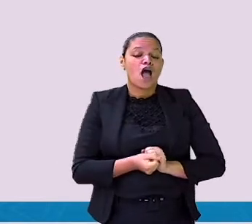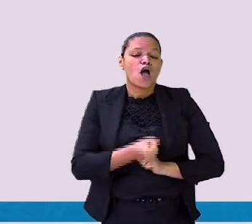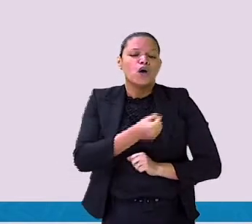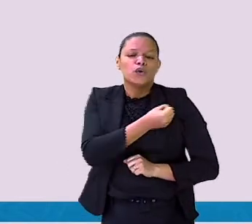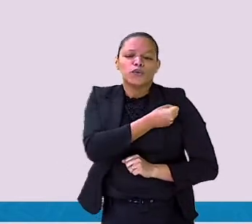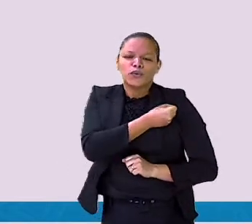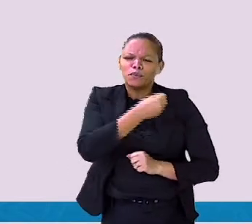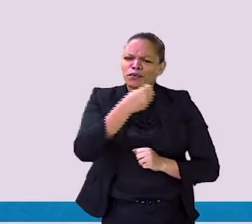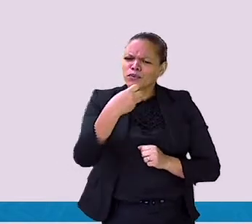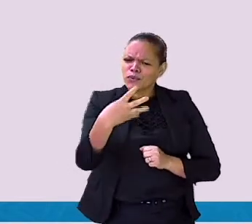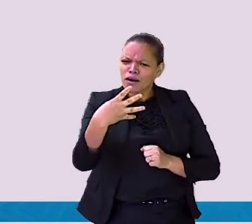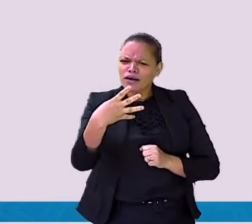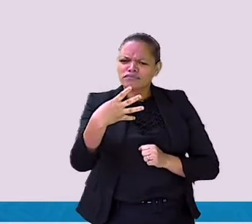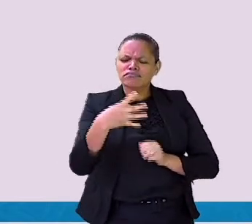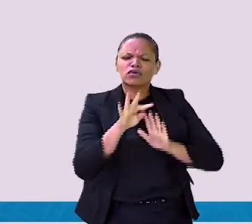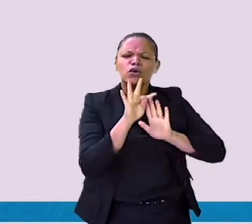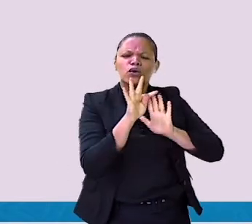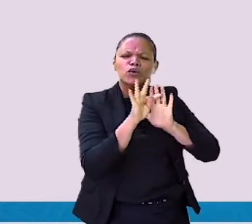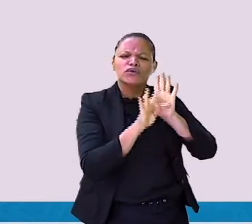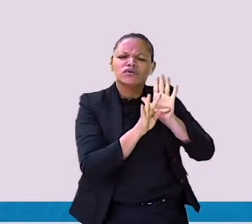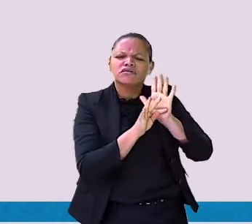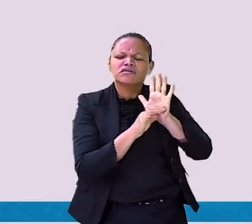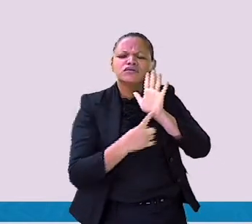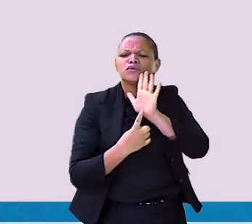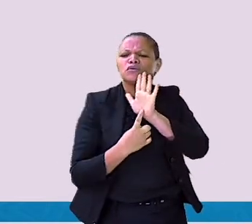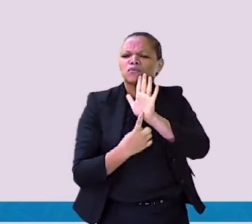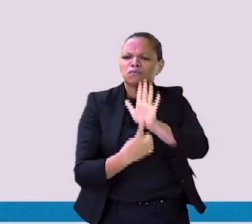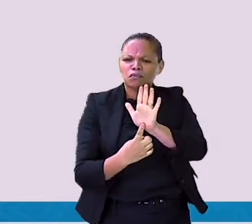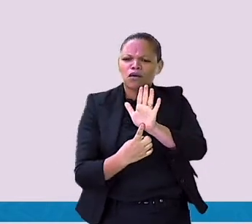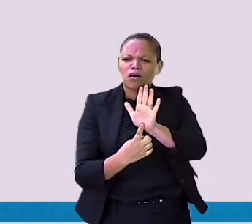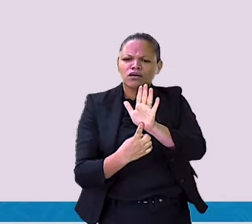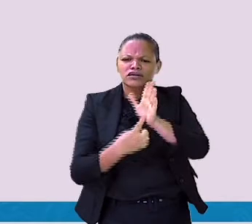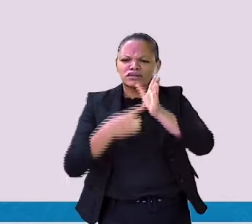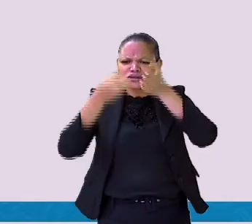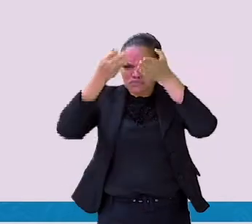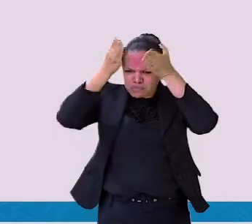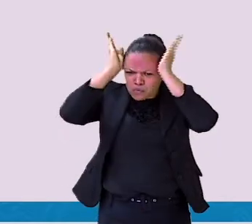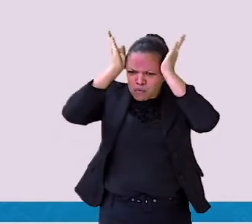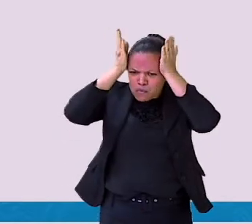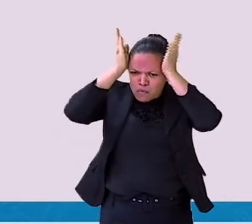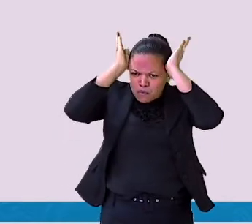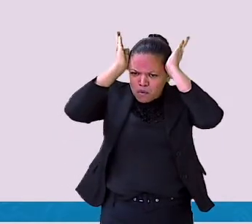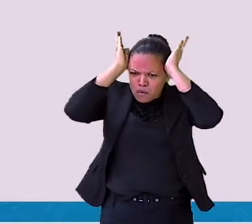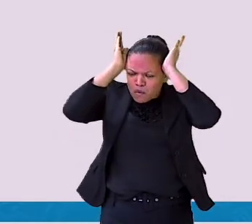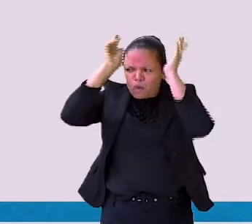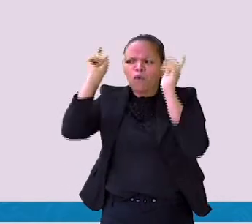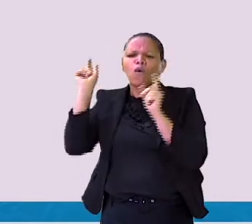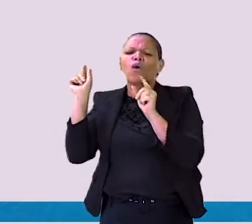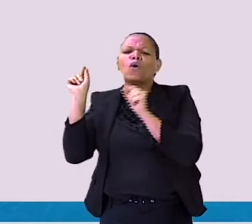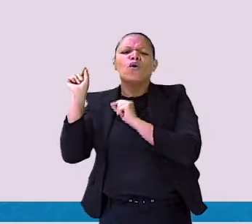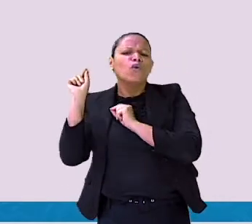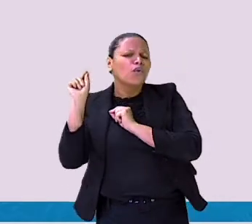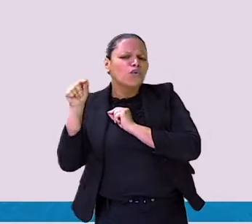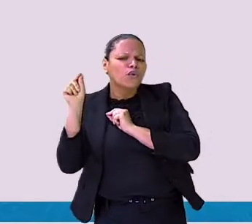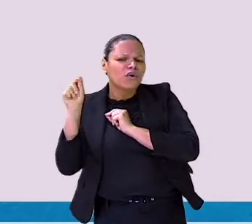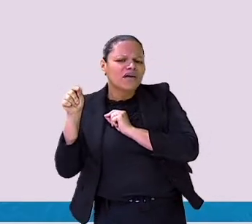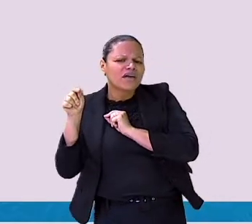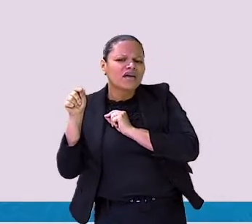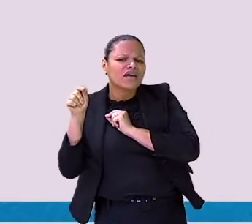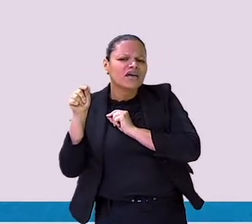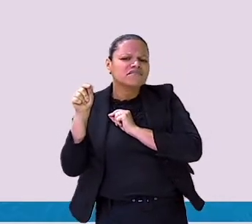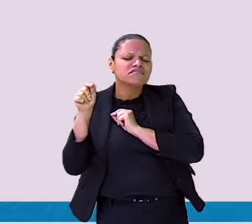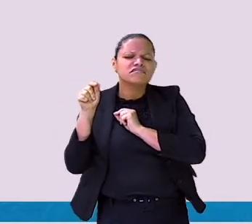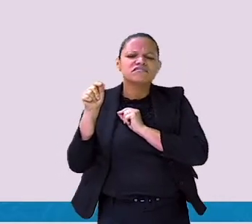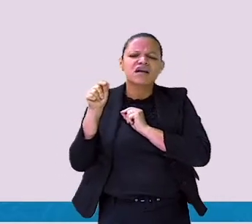texto fala sobre o burro? Veja que o texto lá na nossa fábula fala as características de